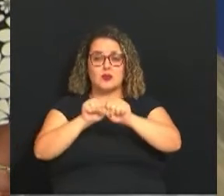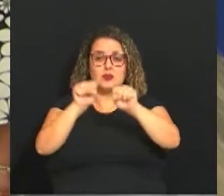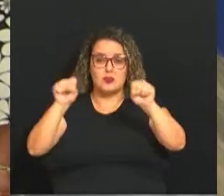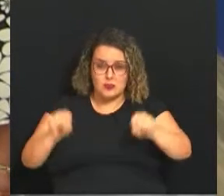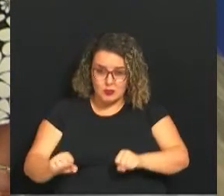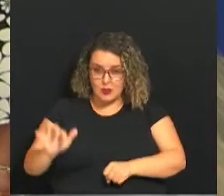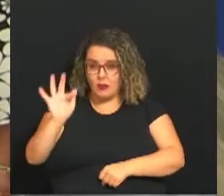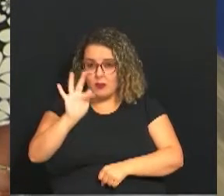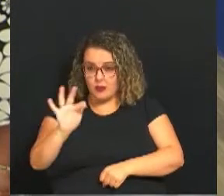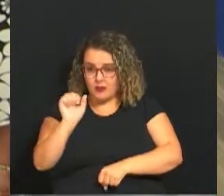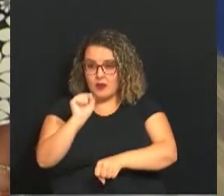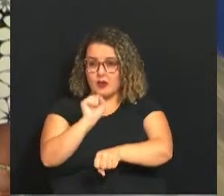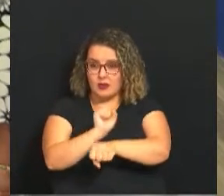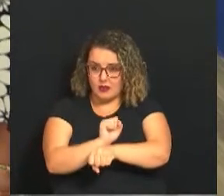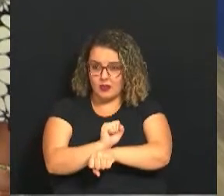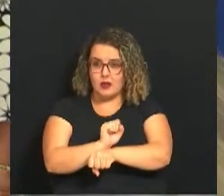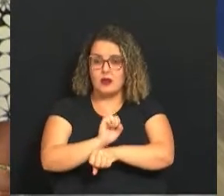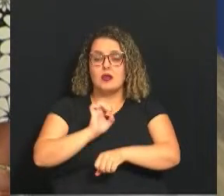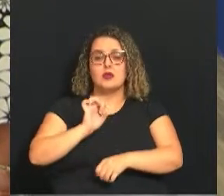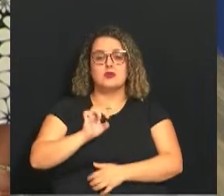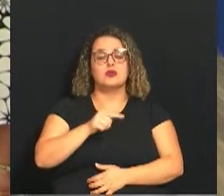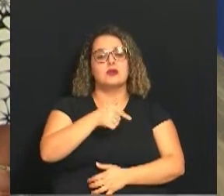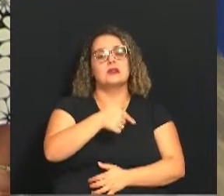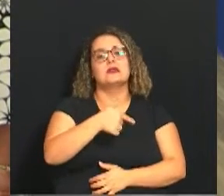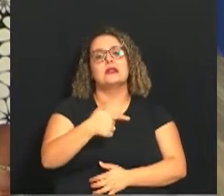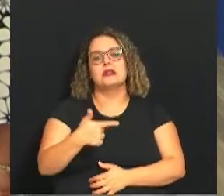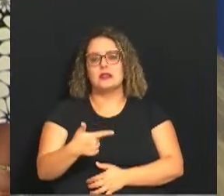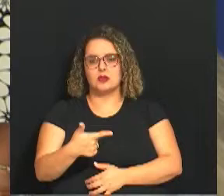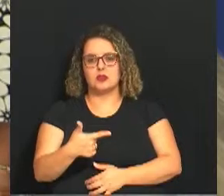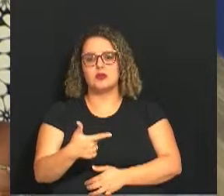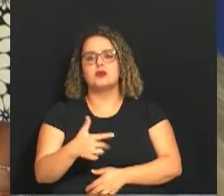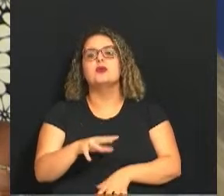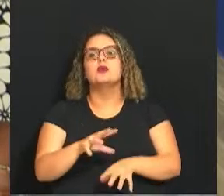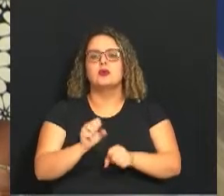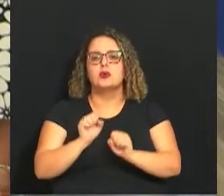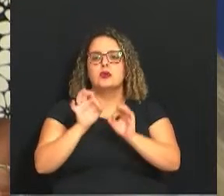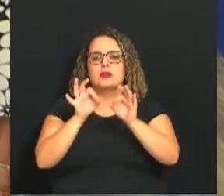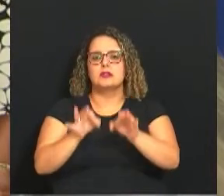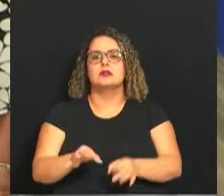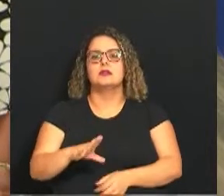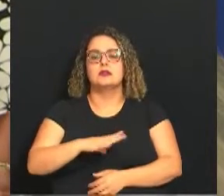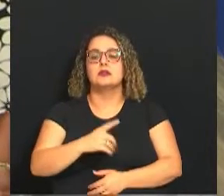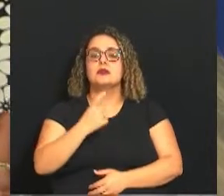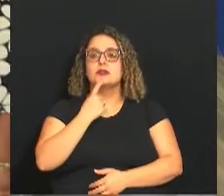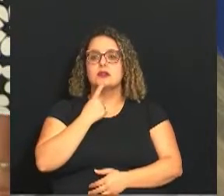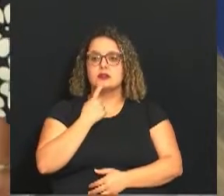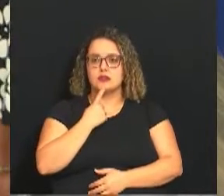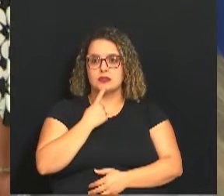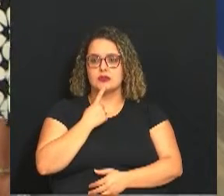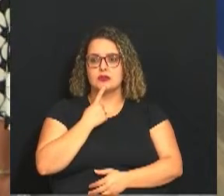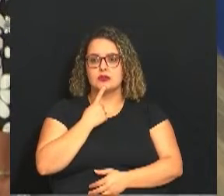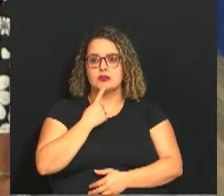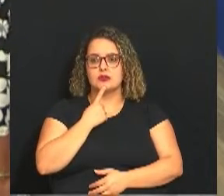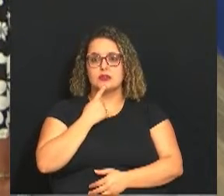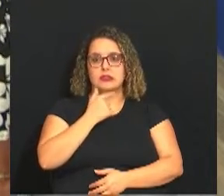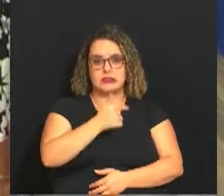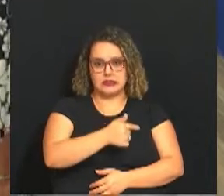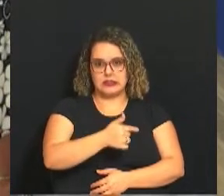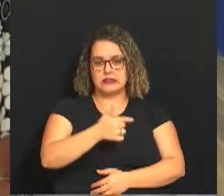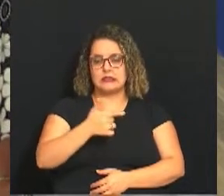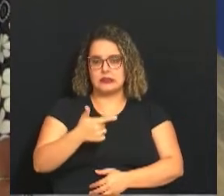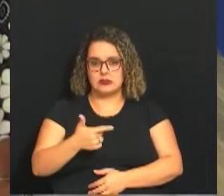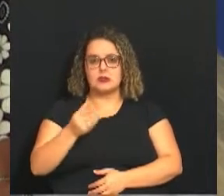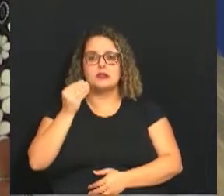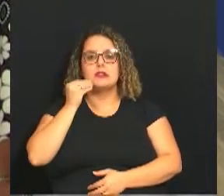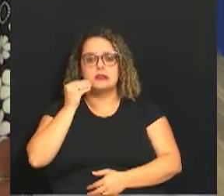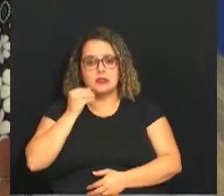federal, apenas 72 casos foram registrados na cidade de Campinas. 72 pessoas testaram positivo para